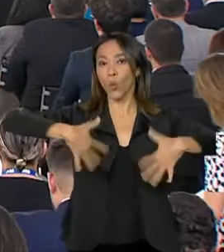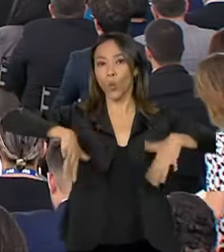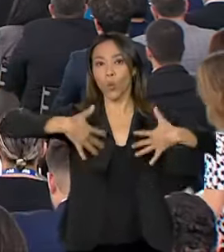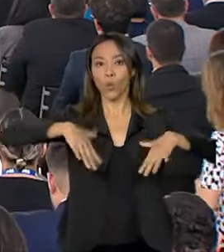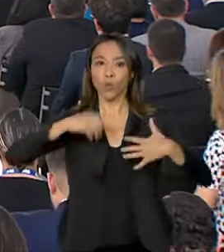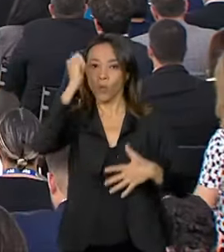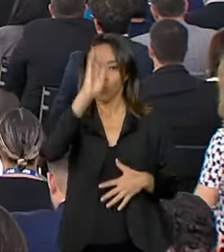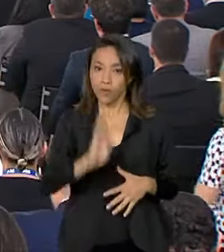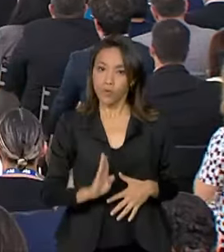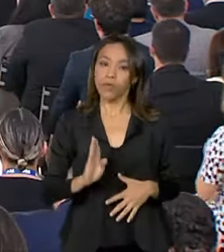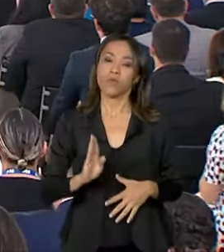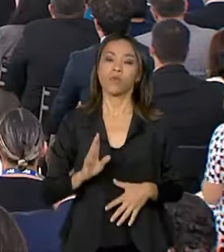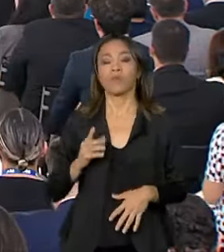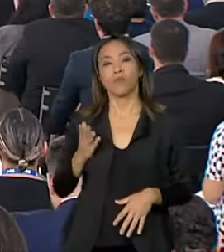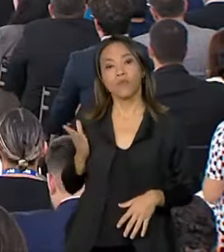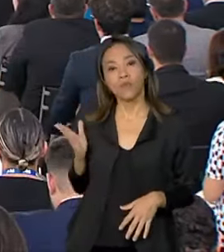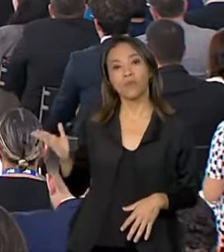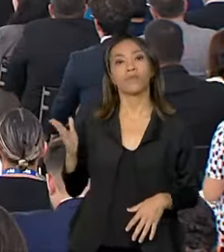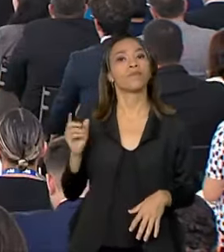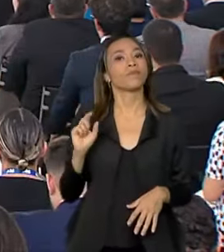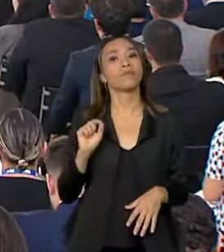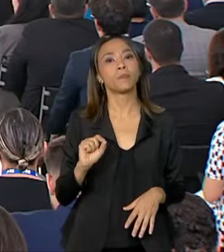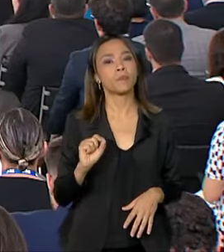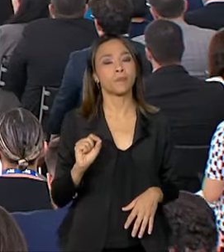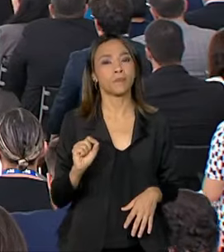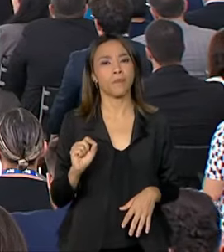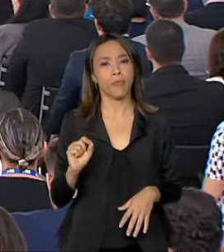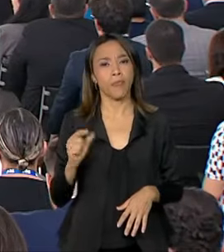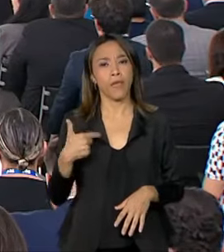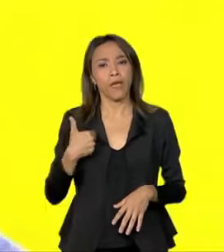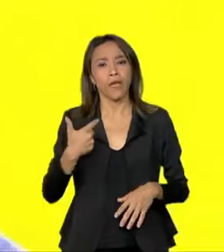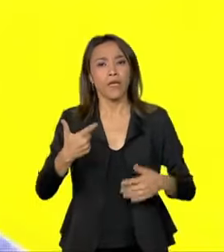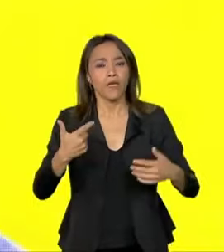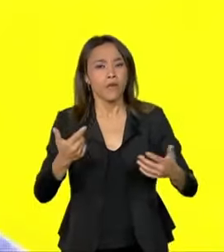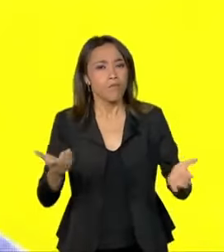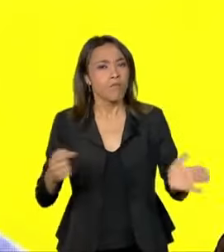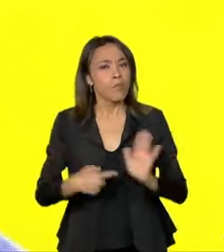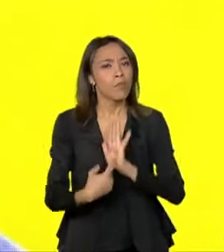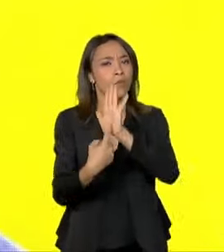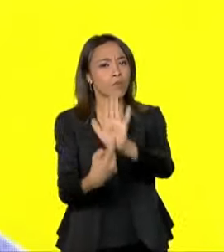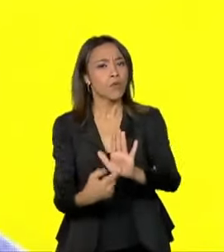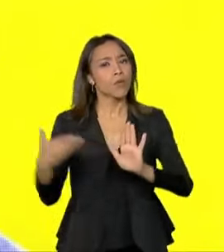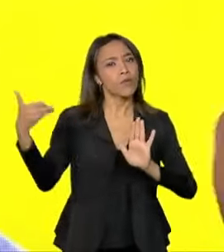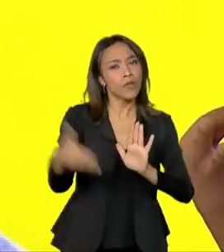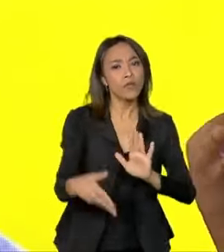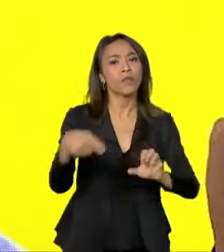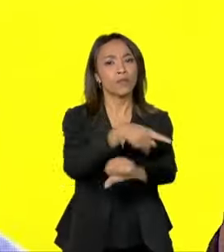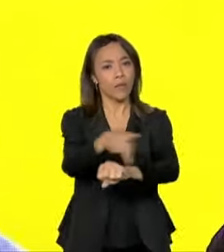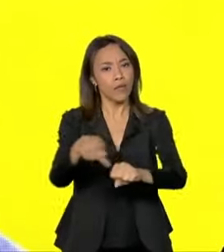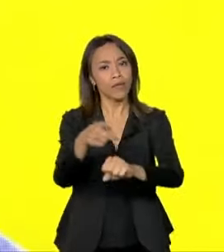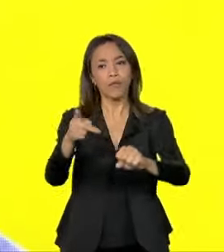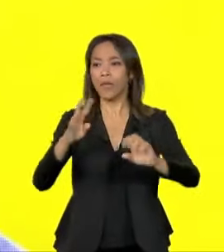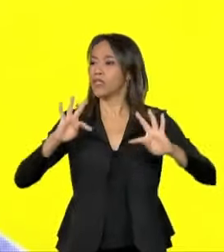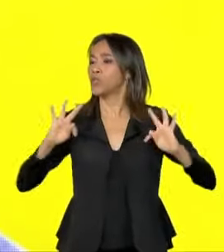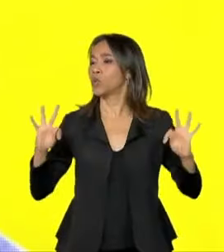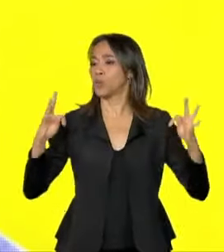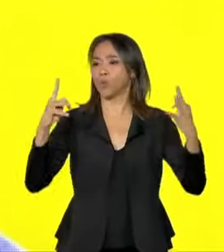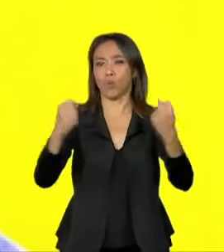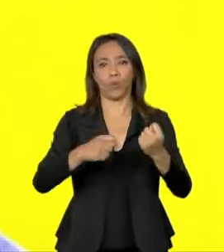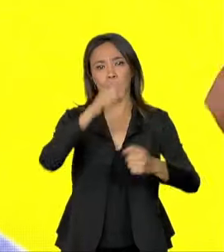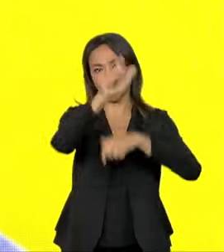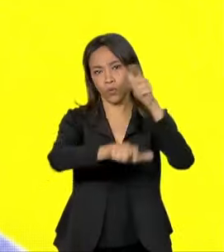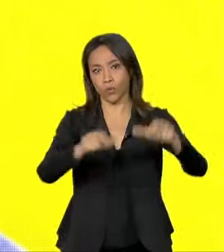conceituou o contexto da possibilidade desse país ser de todos nós, colocar o povo